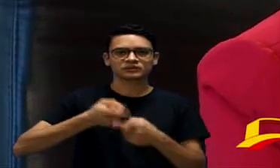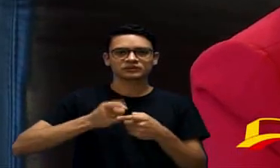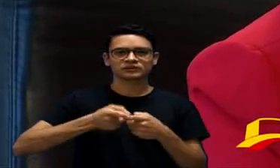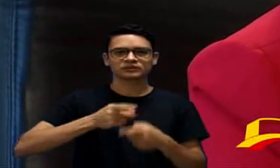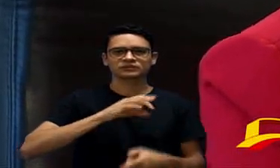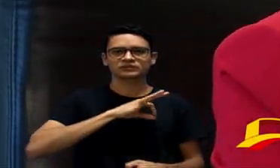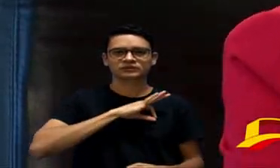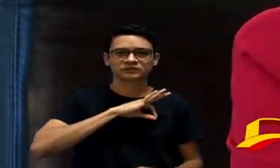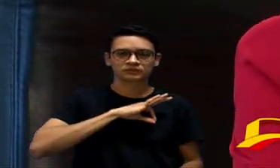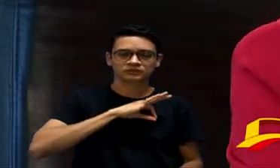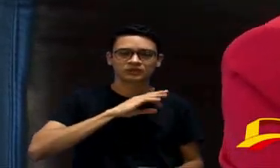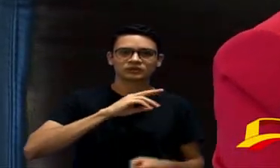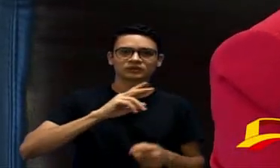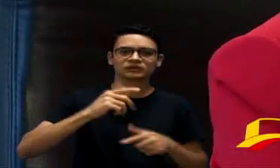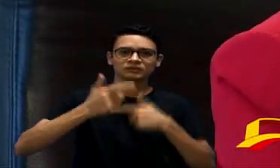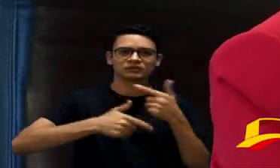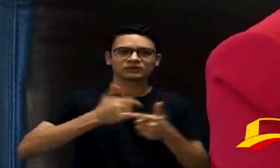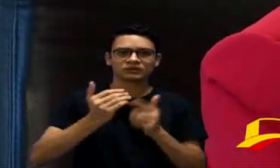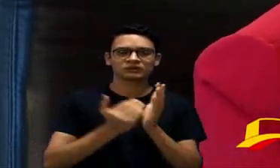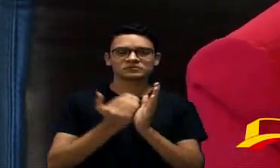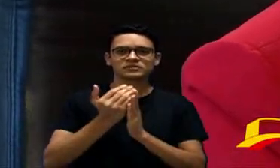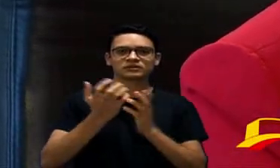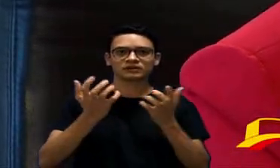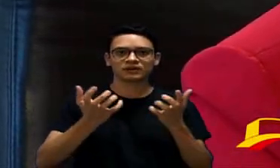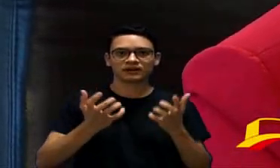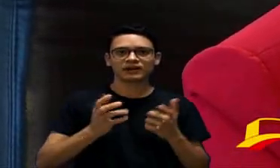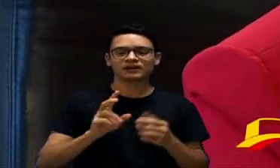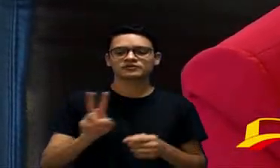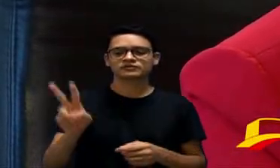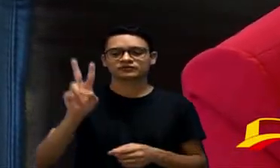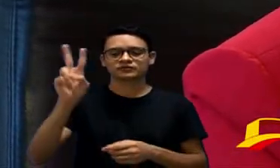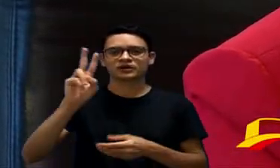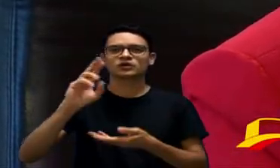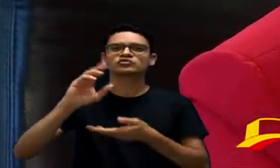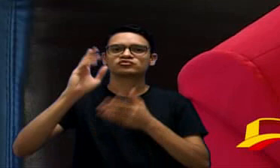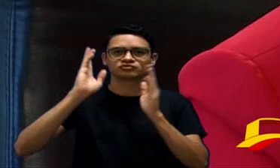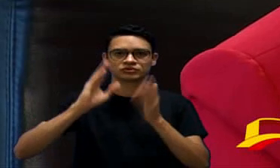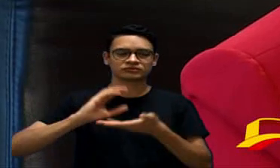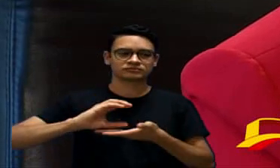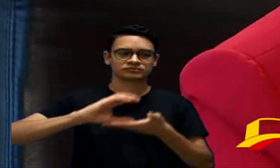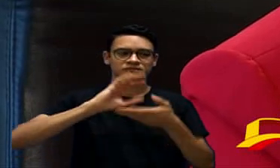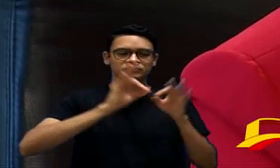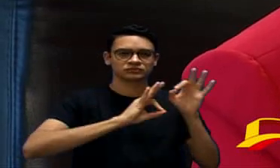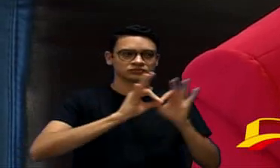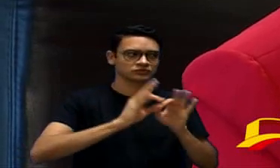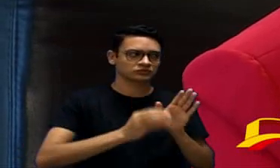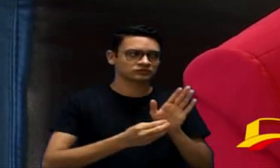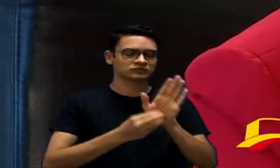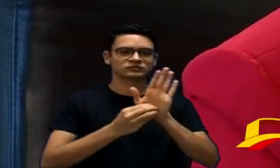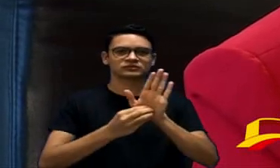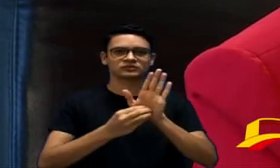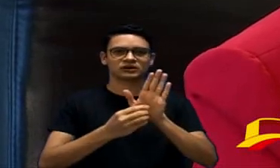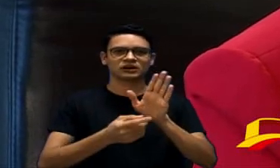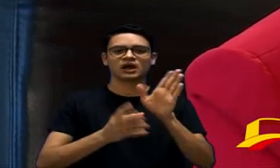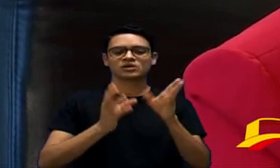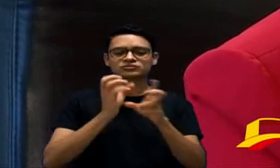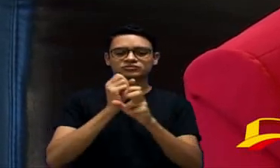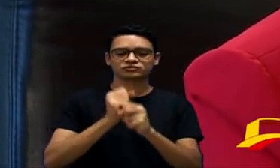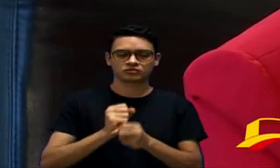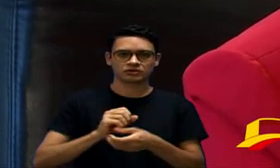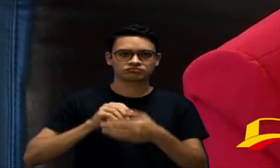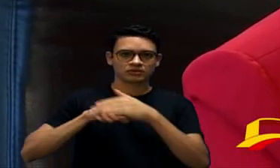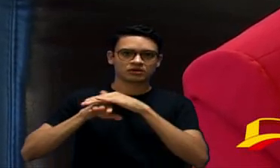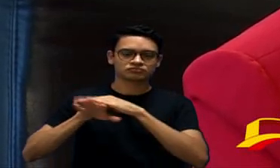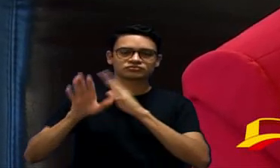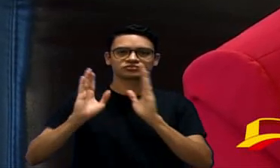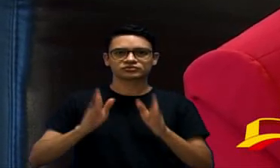militar possa trabalhar mais. Mas esse valor já está destinado já na emenda, no projeto. 140, o valor está acumulado, porque com